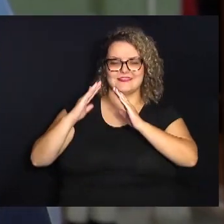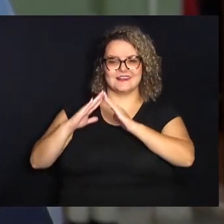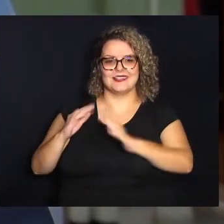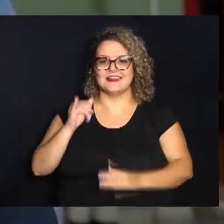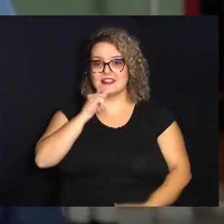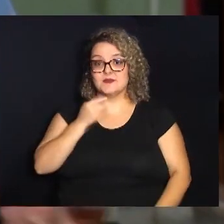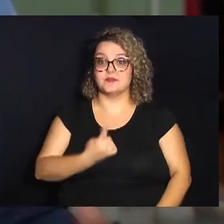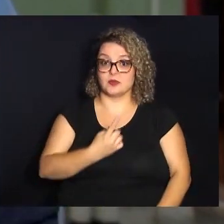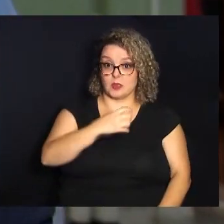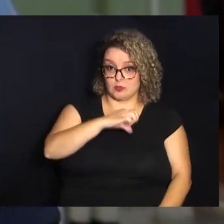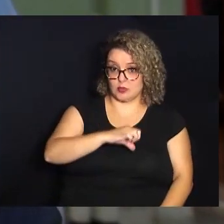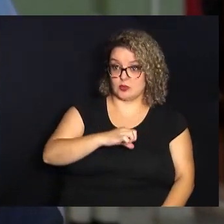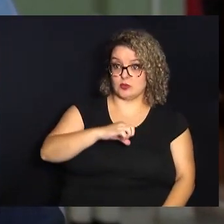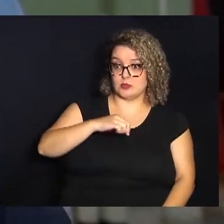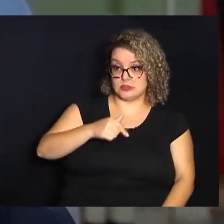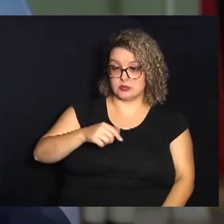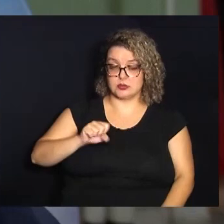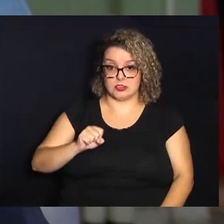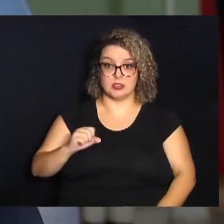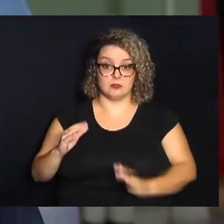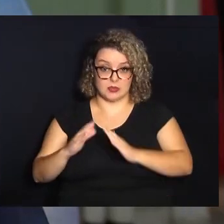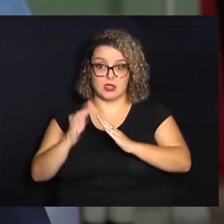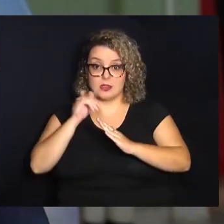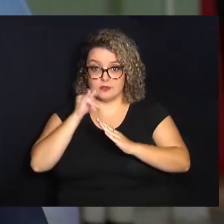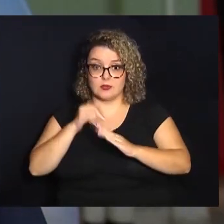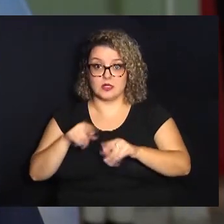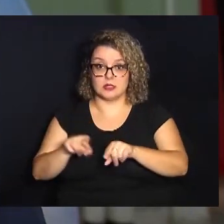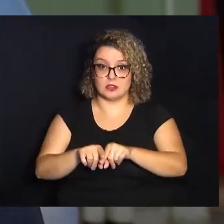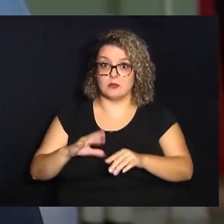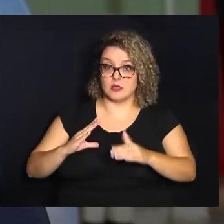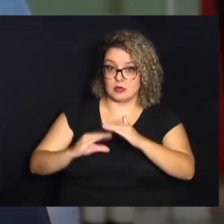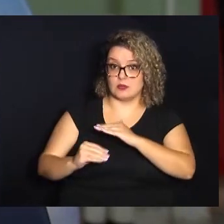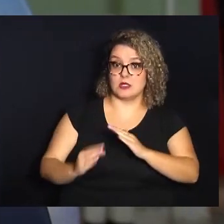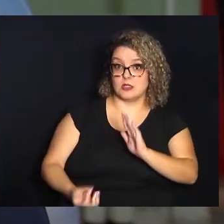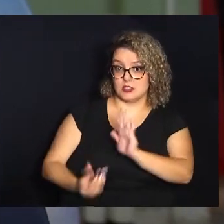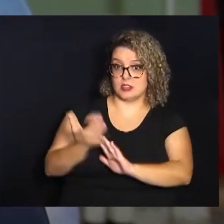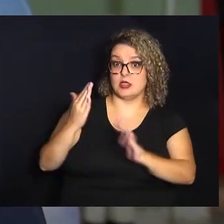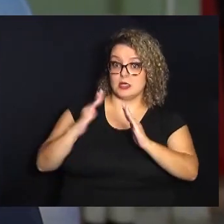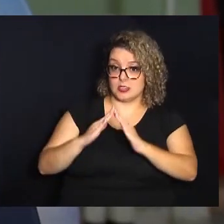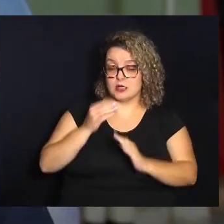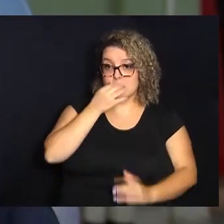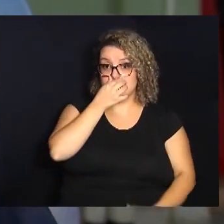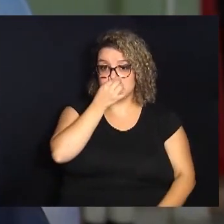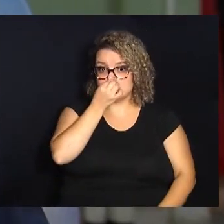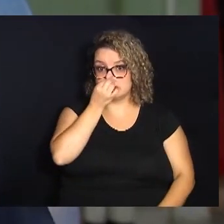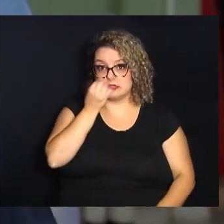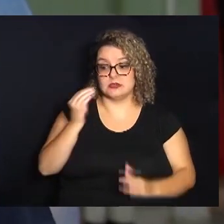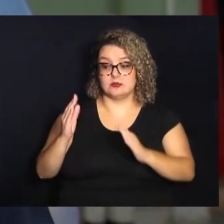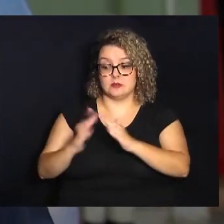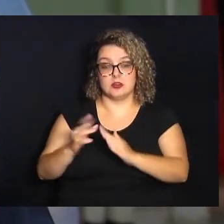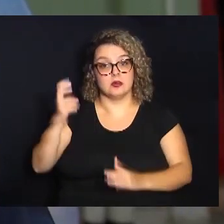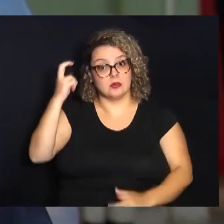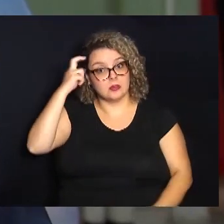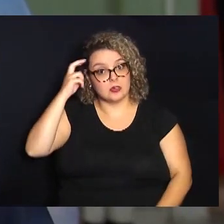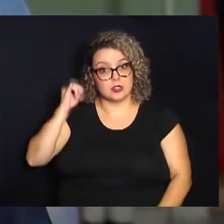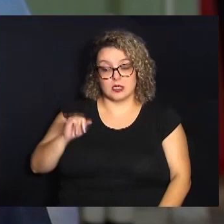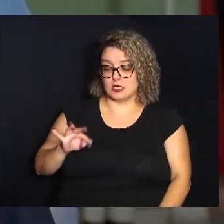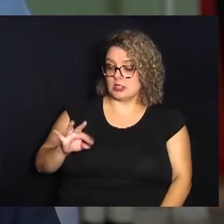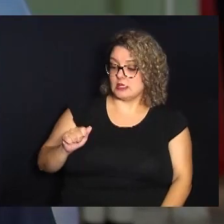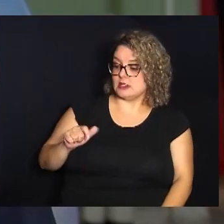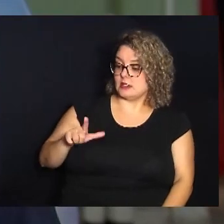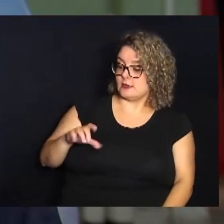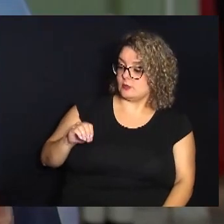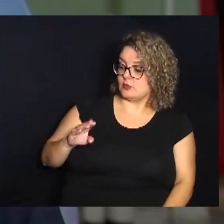ítalo-brasileira. Nós temos aqui o ensino do idioma italiano, mas também um dos objetivos da casa é